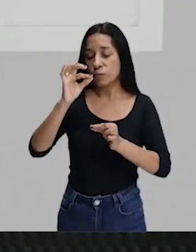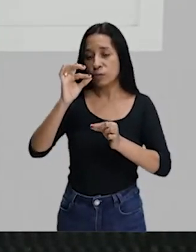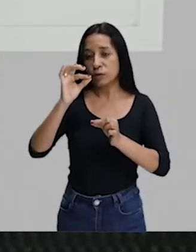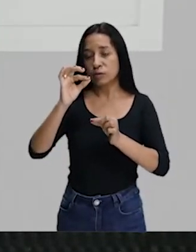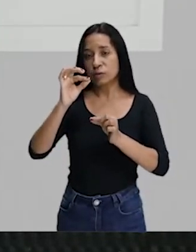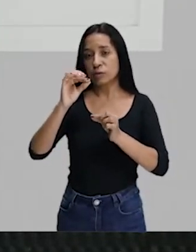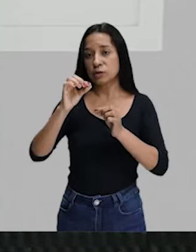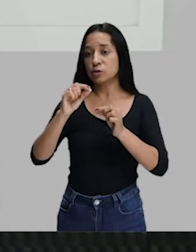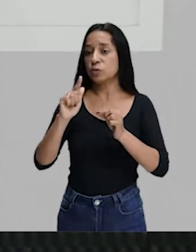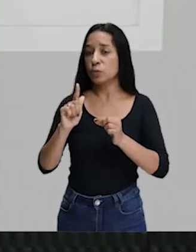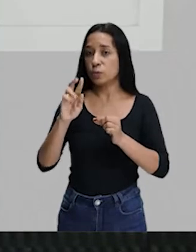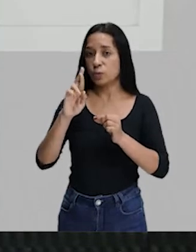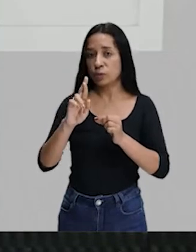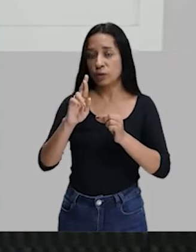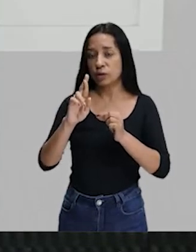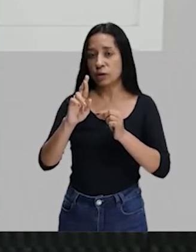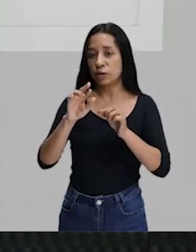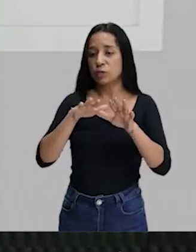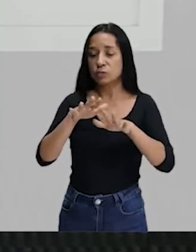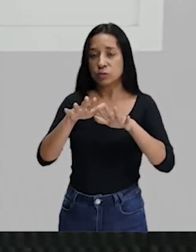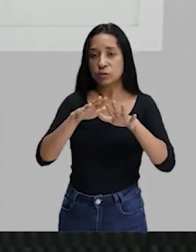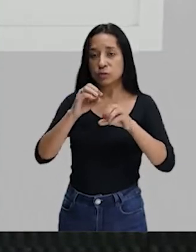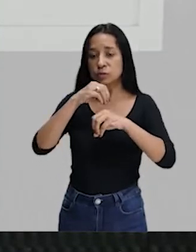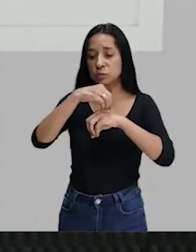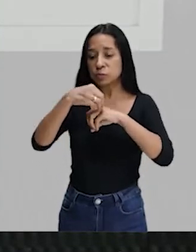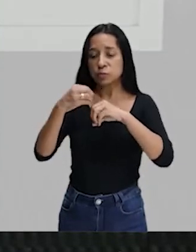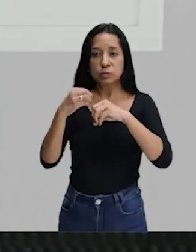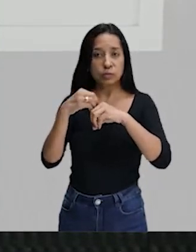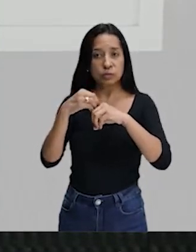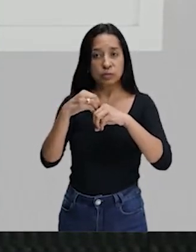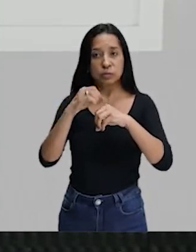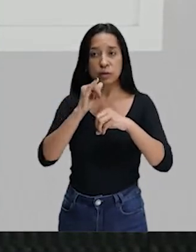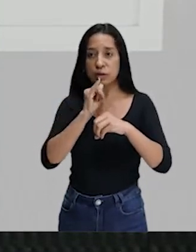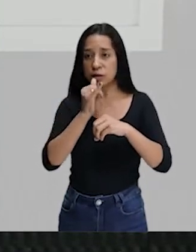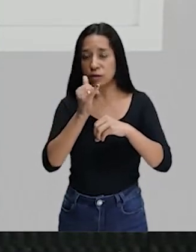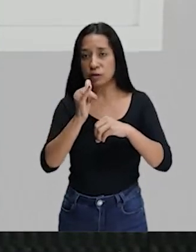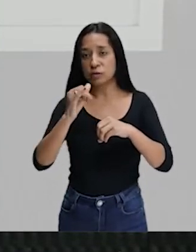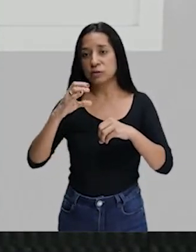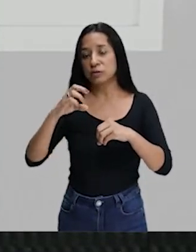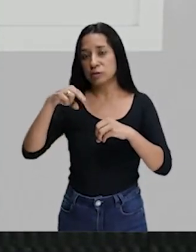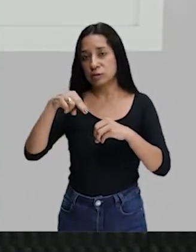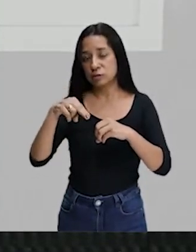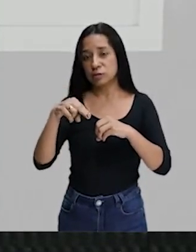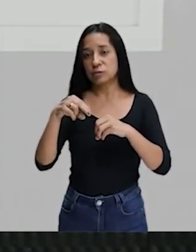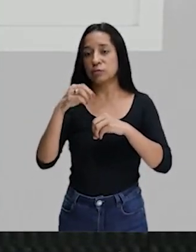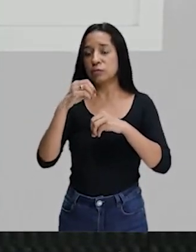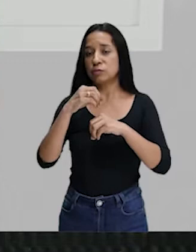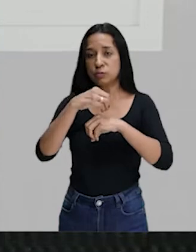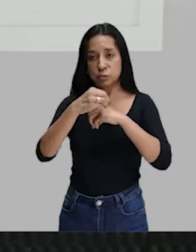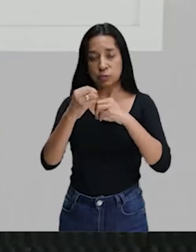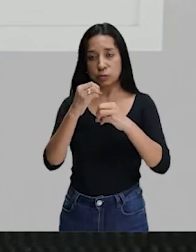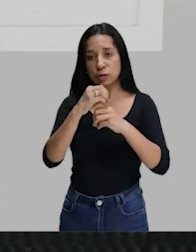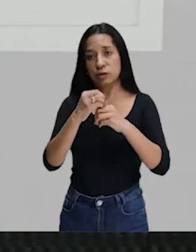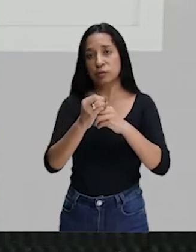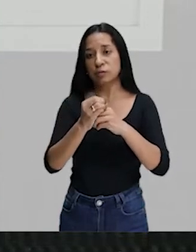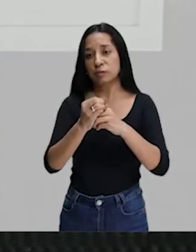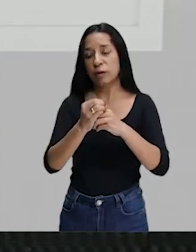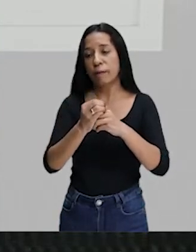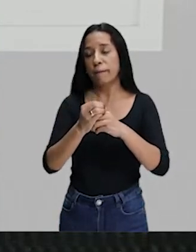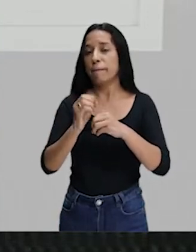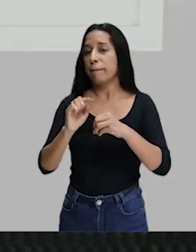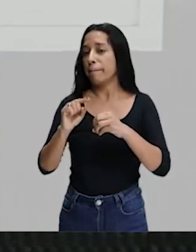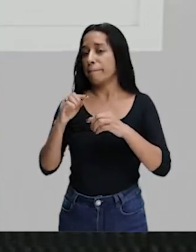isso? Mede a energia cinética dessas moléculas, ok? Quanto mais